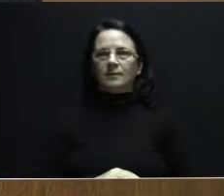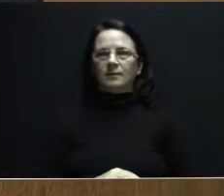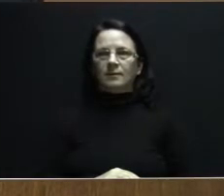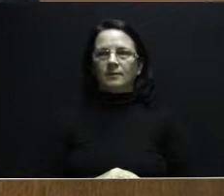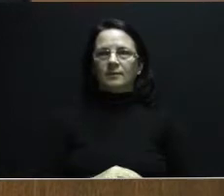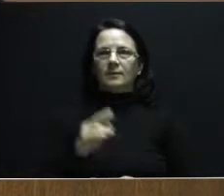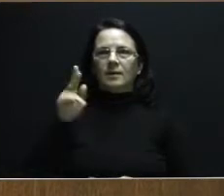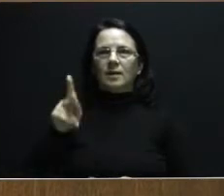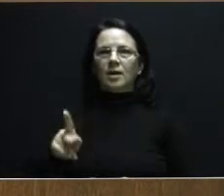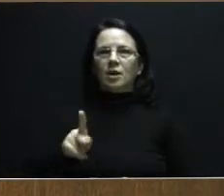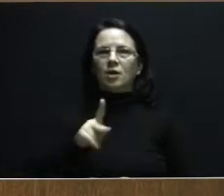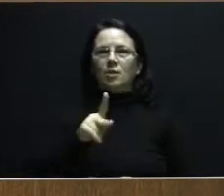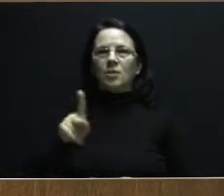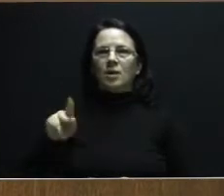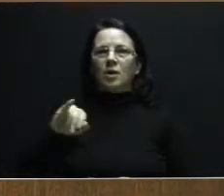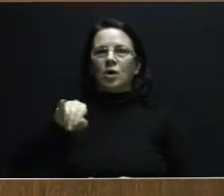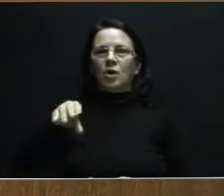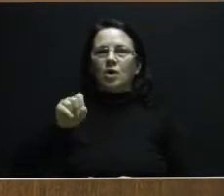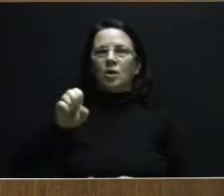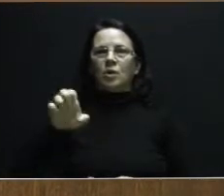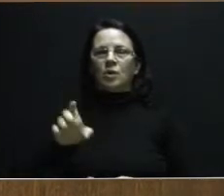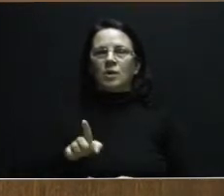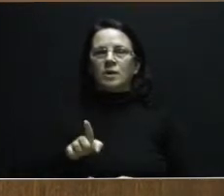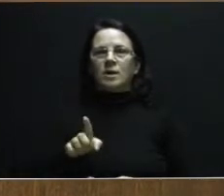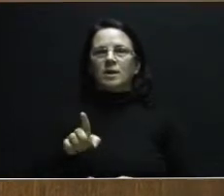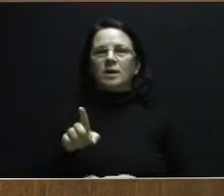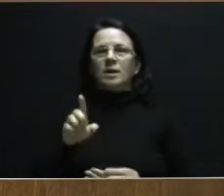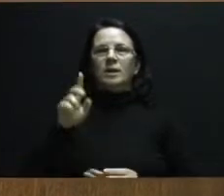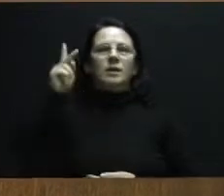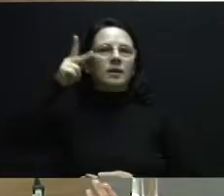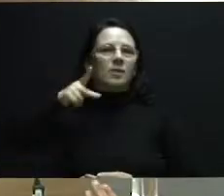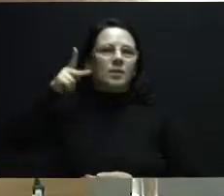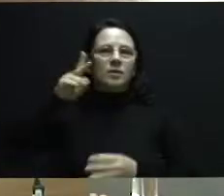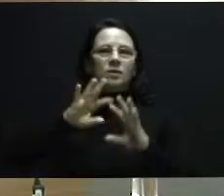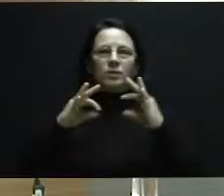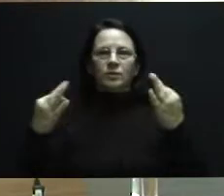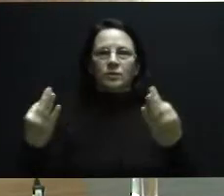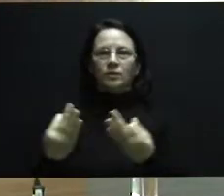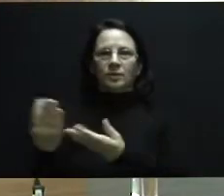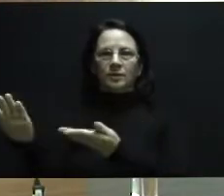Reverendíssimo Padre José Paulo, assessor eclesiástico da Pastoral Familiar.